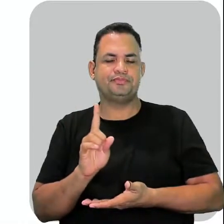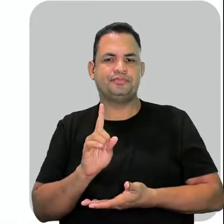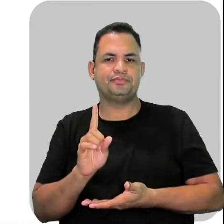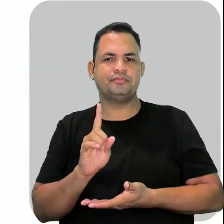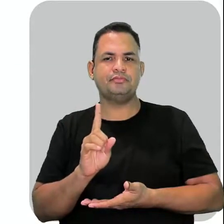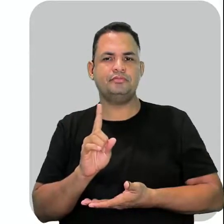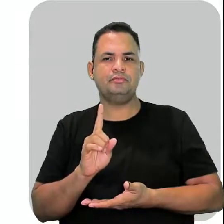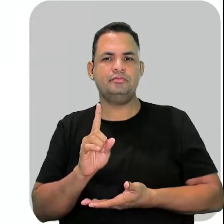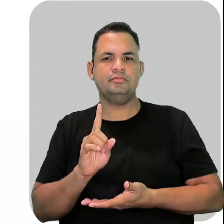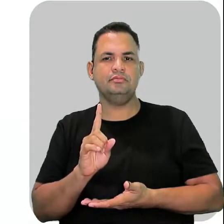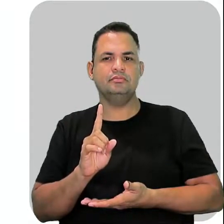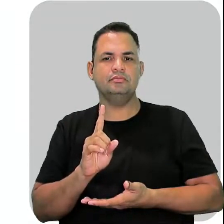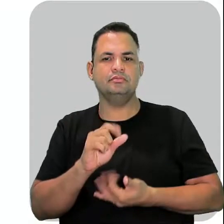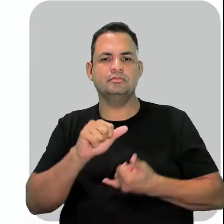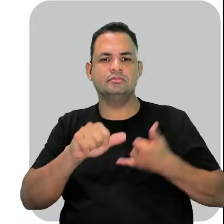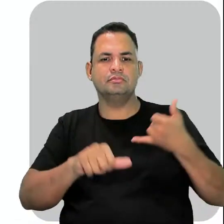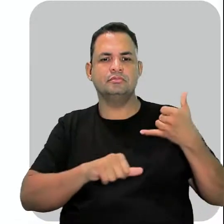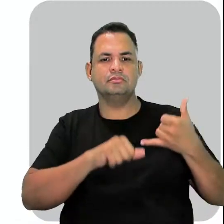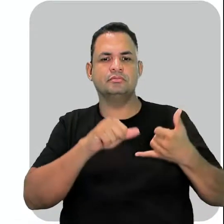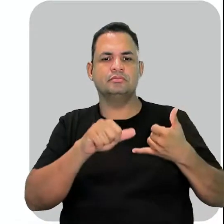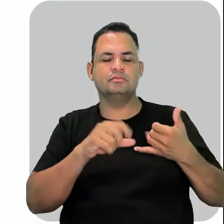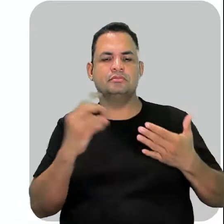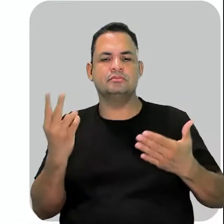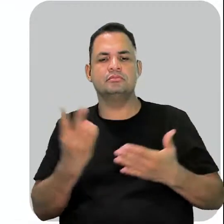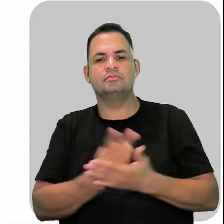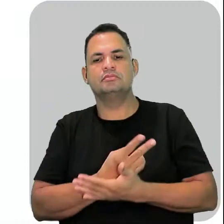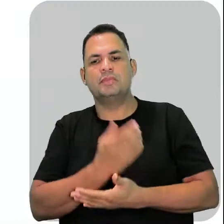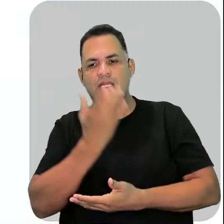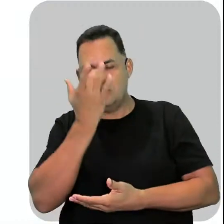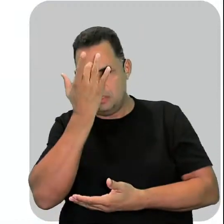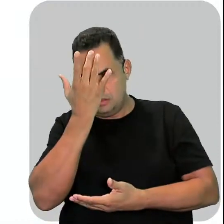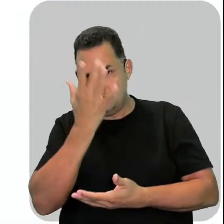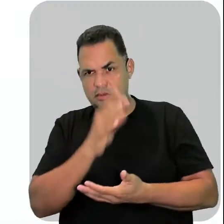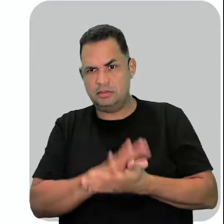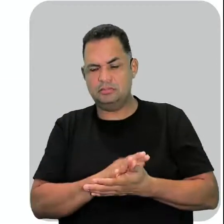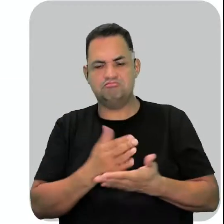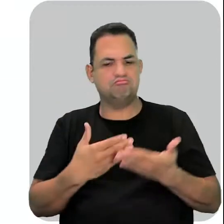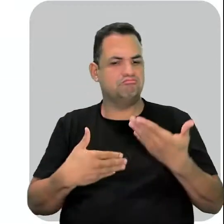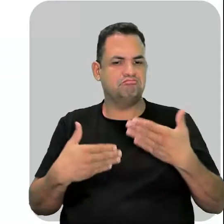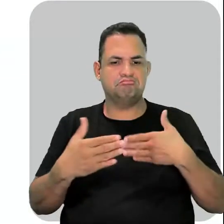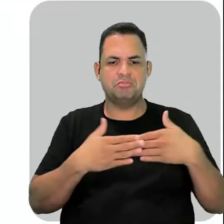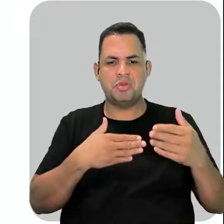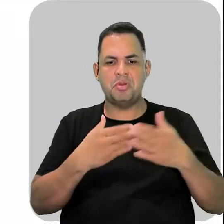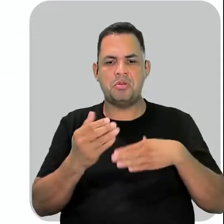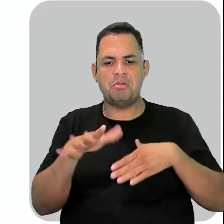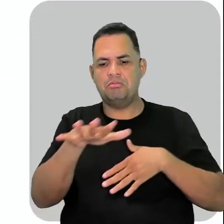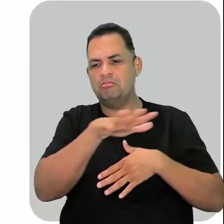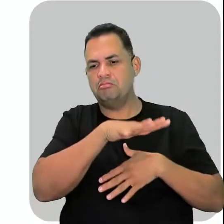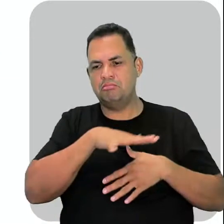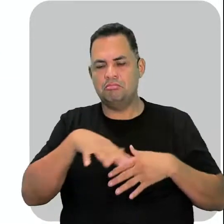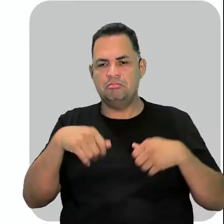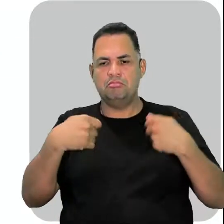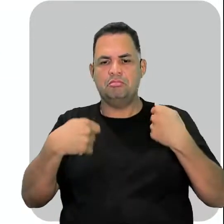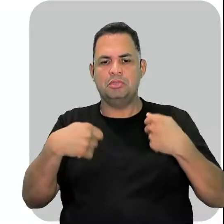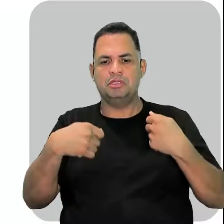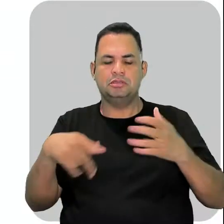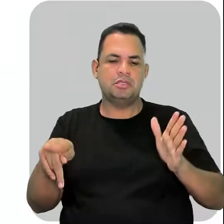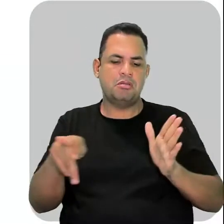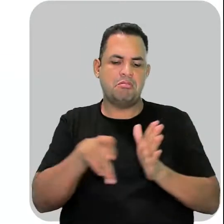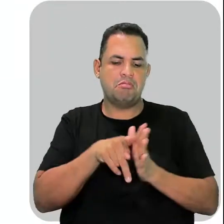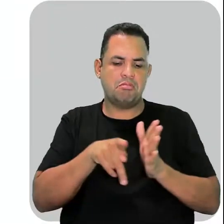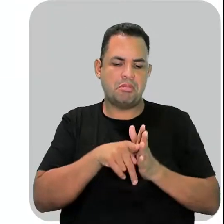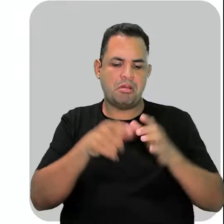ela não é uma reação que vai ocorrer com grande facilidade e em qualquer ambiente. Tem que ter um ambiente